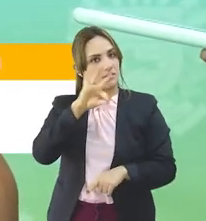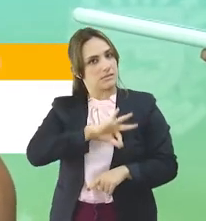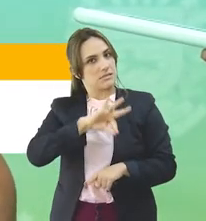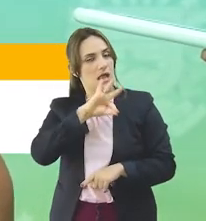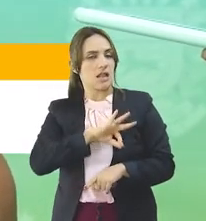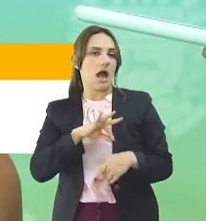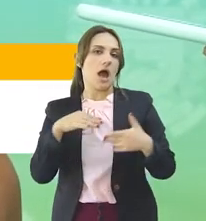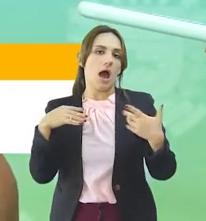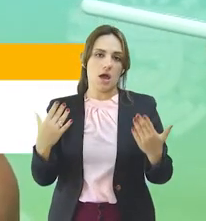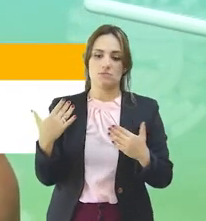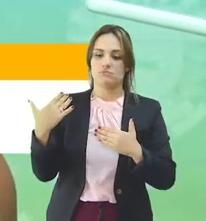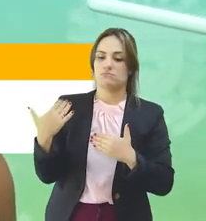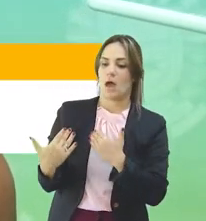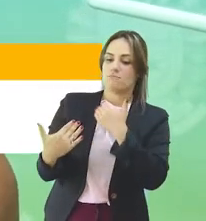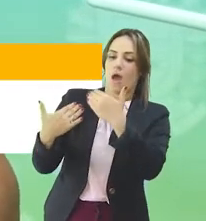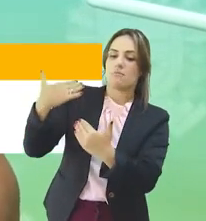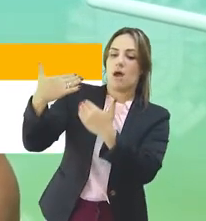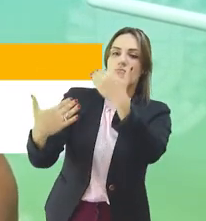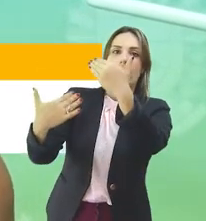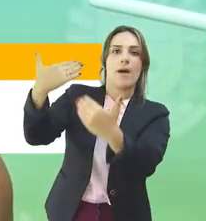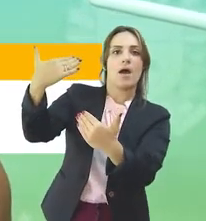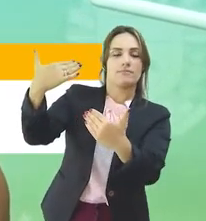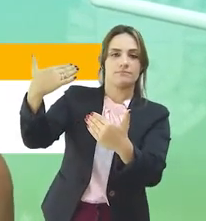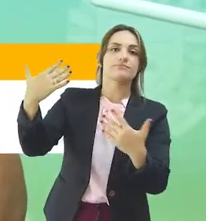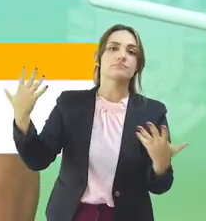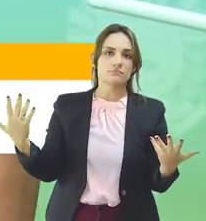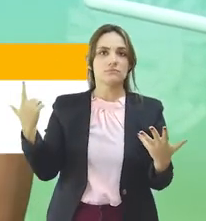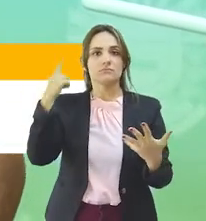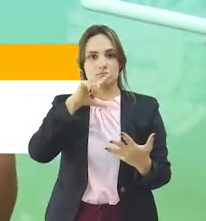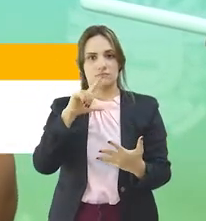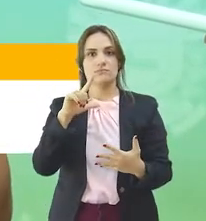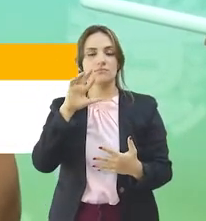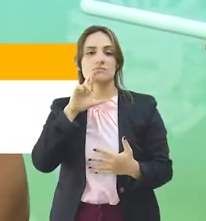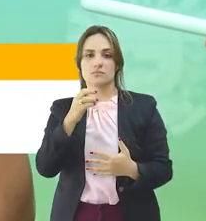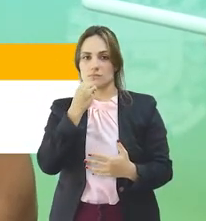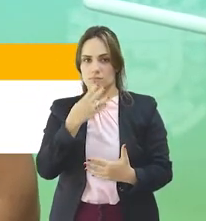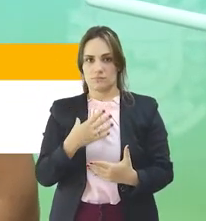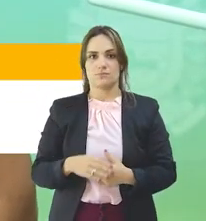também em valores financeiros, de carreira, e que a gente possa colher bons frutos.